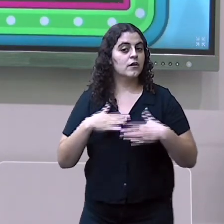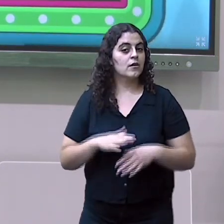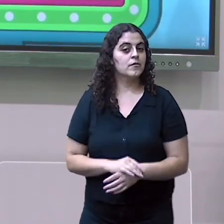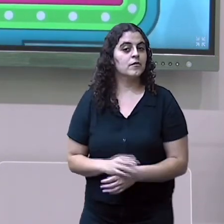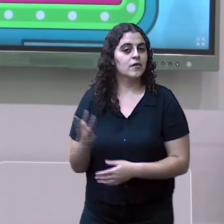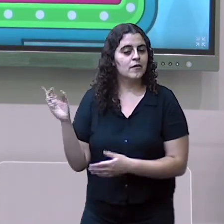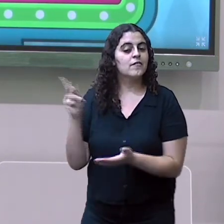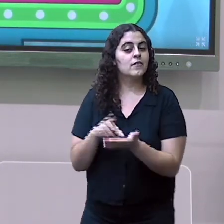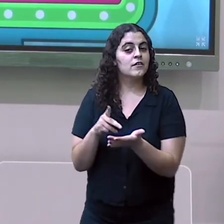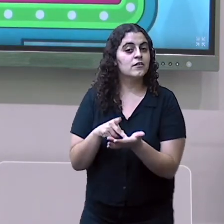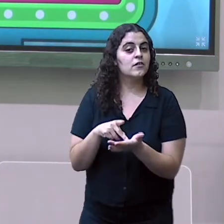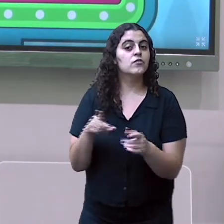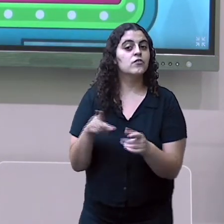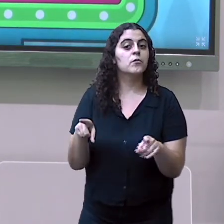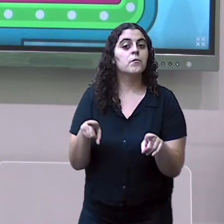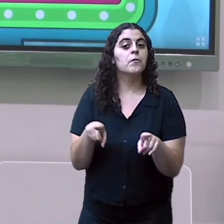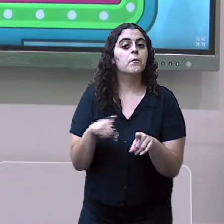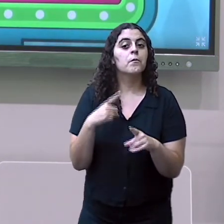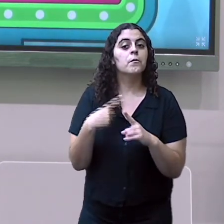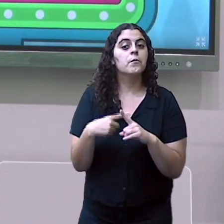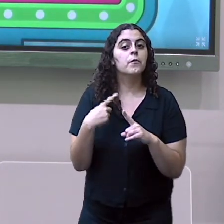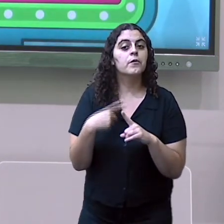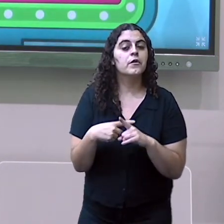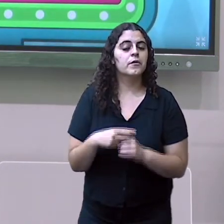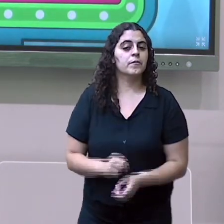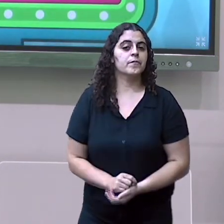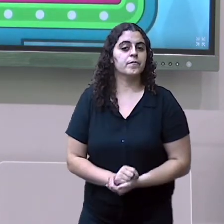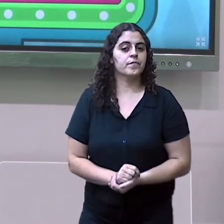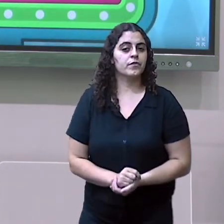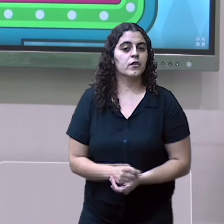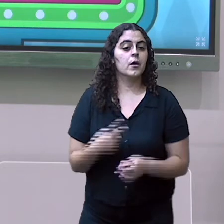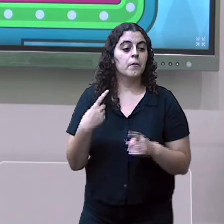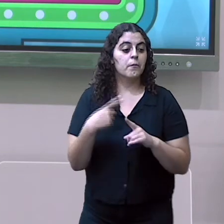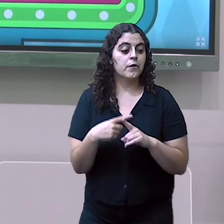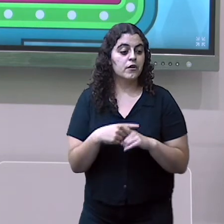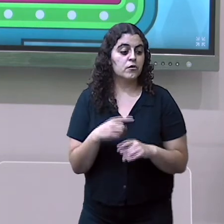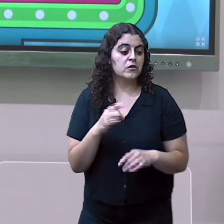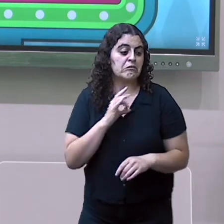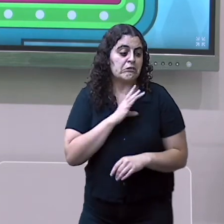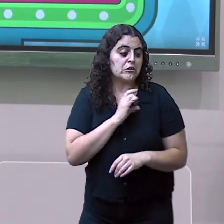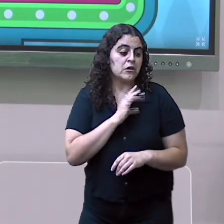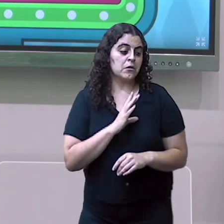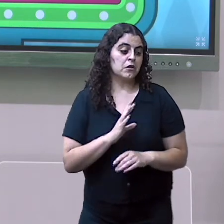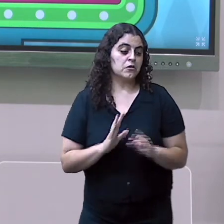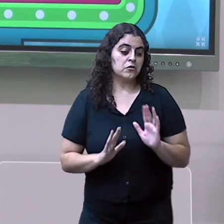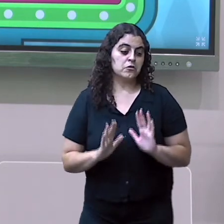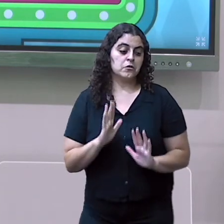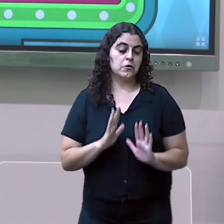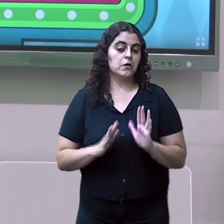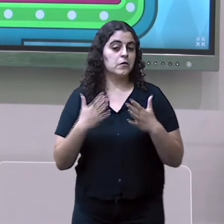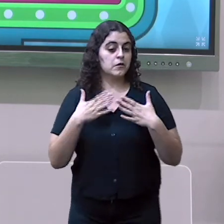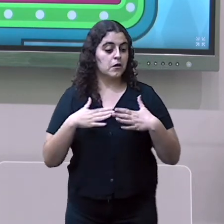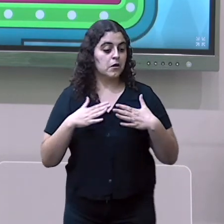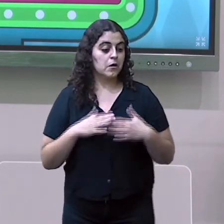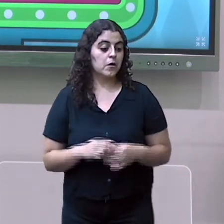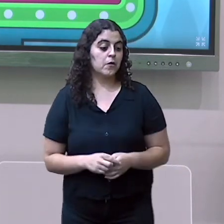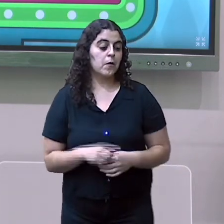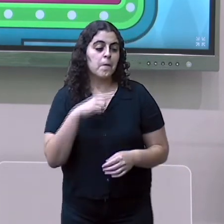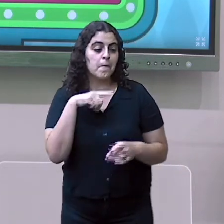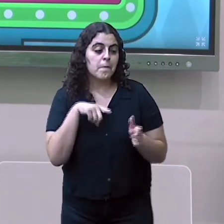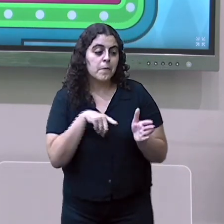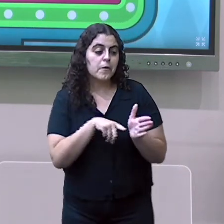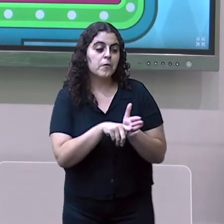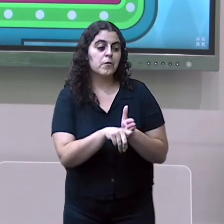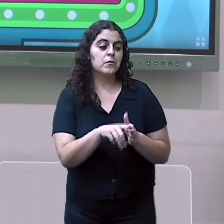Verdade. Por que que o medo pode nos proteger? Porque nós não vamos ficar nos aventurando por aí. Vamos tirar as nossas dúvidas